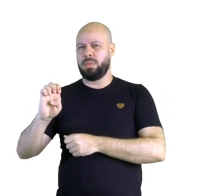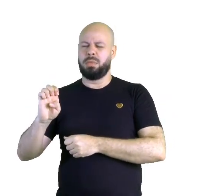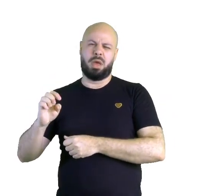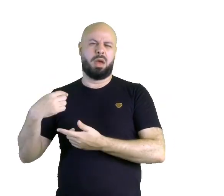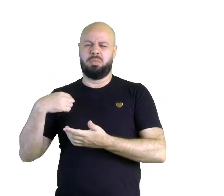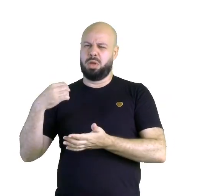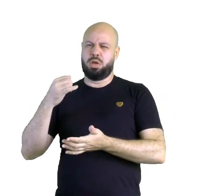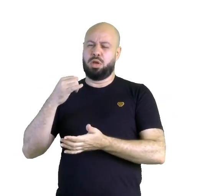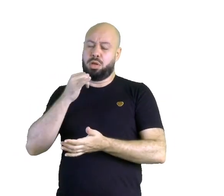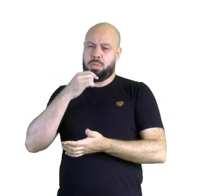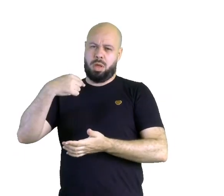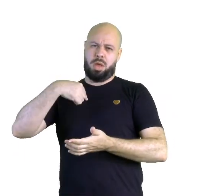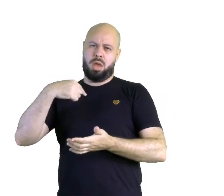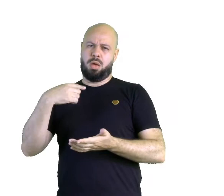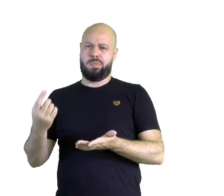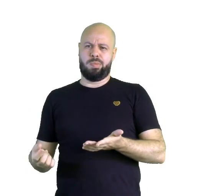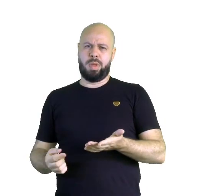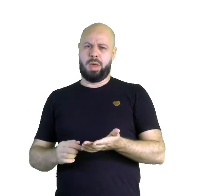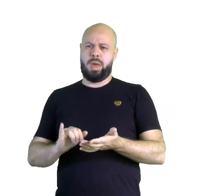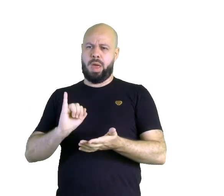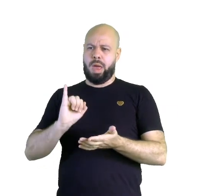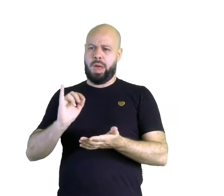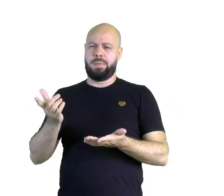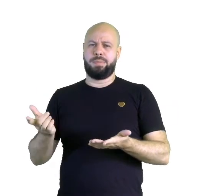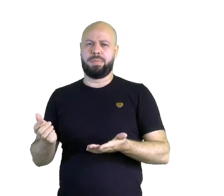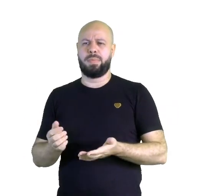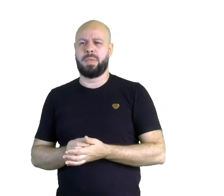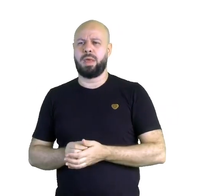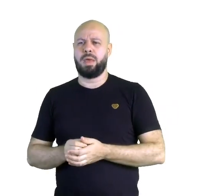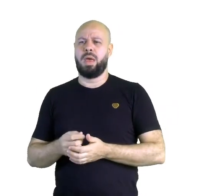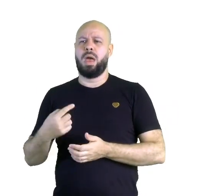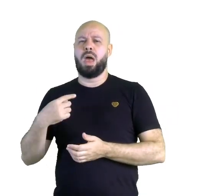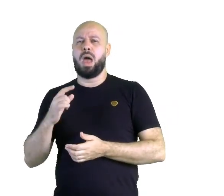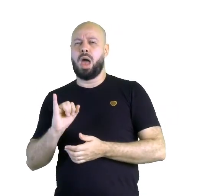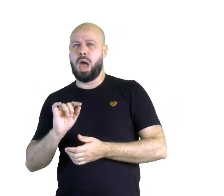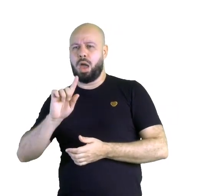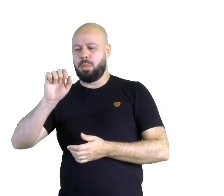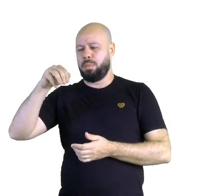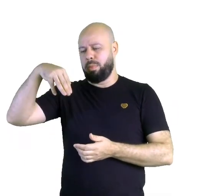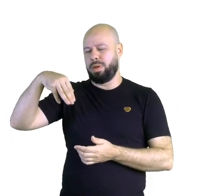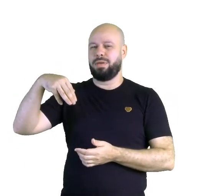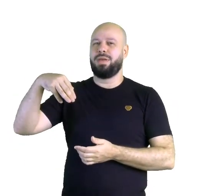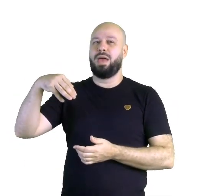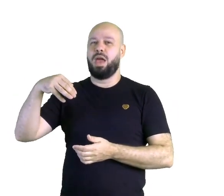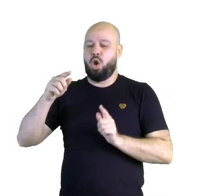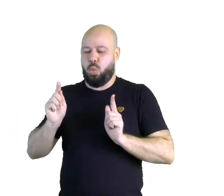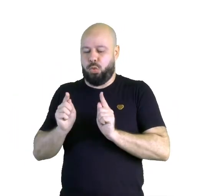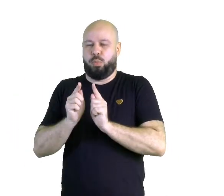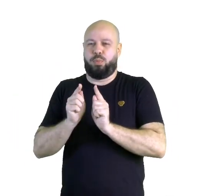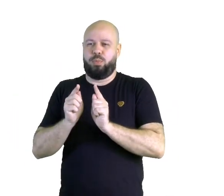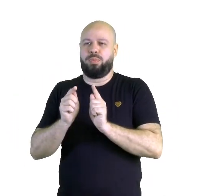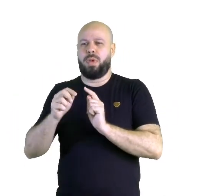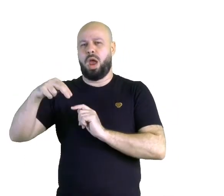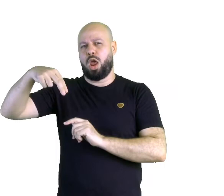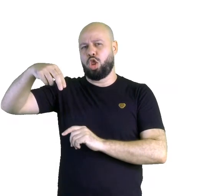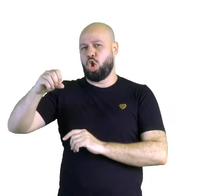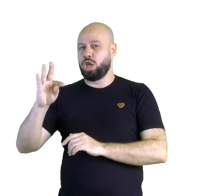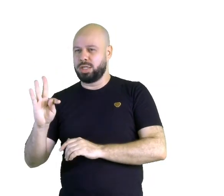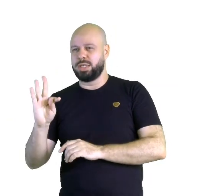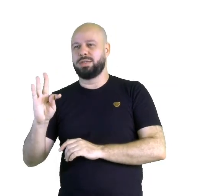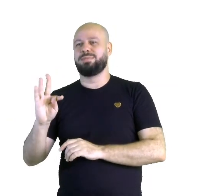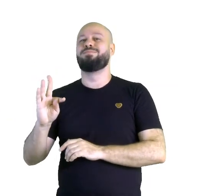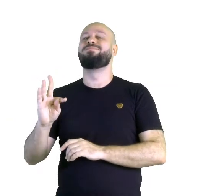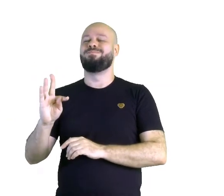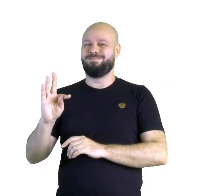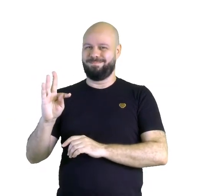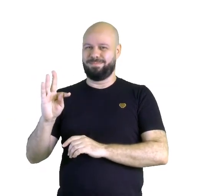I am na forma extensa, mas eu preferi utilizar a forma contraída. I'm not riding. Então eu tenho aí